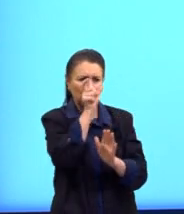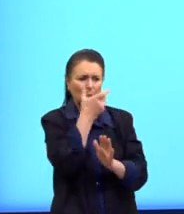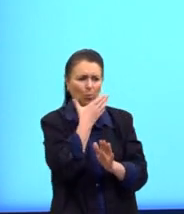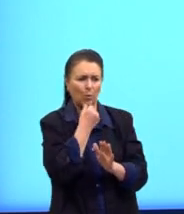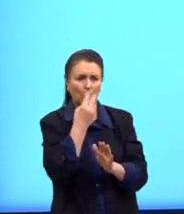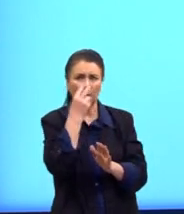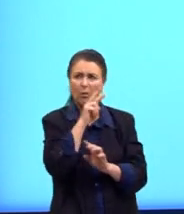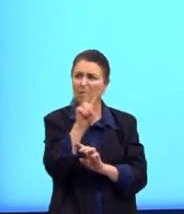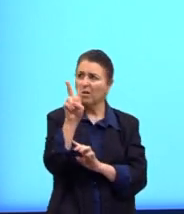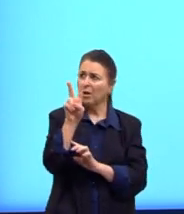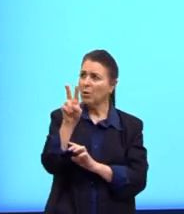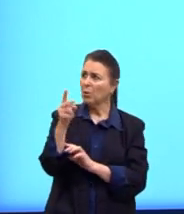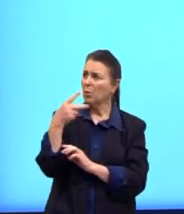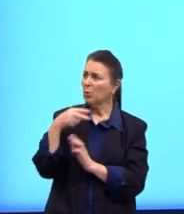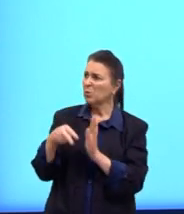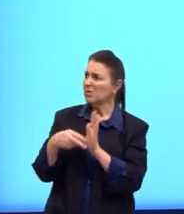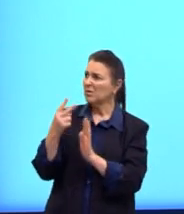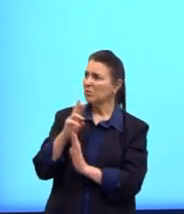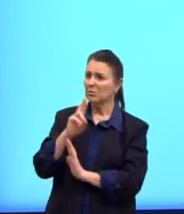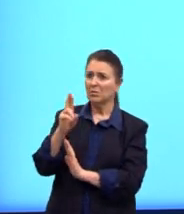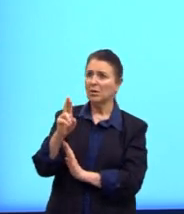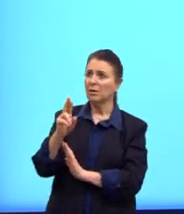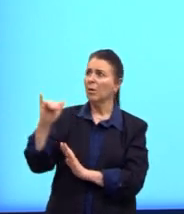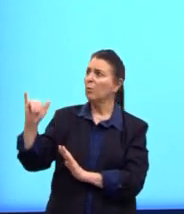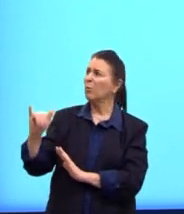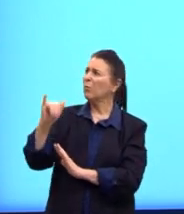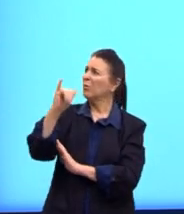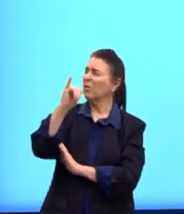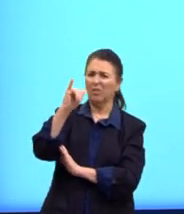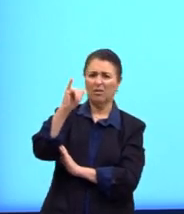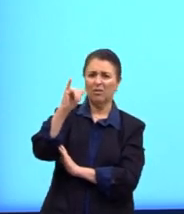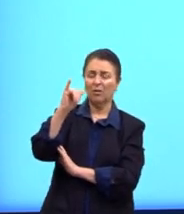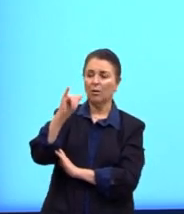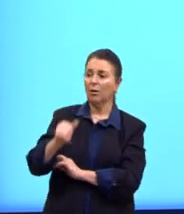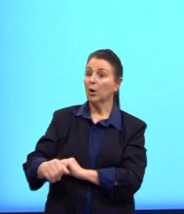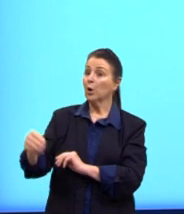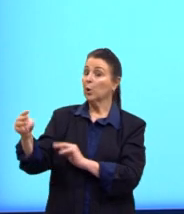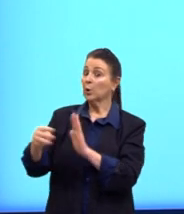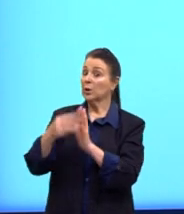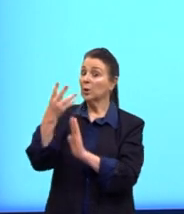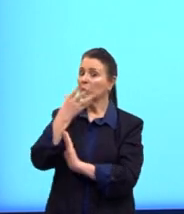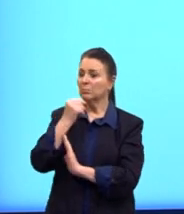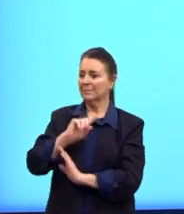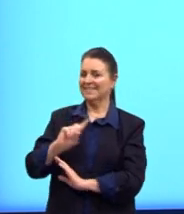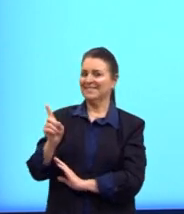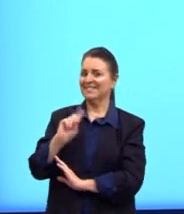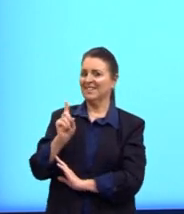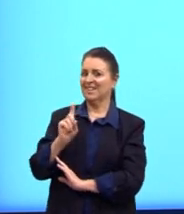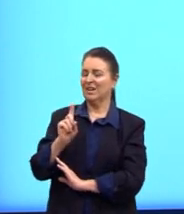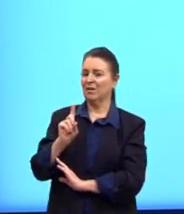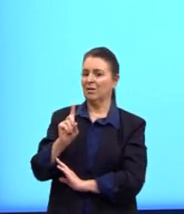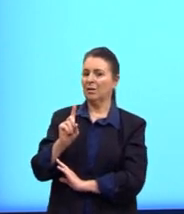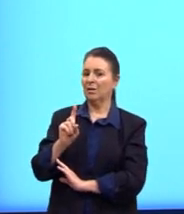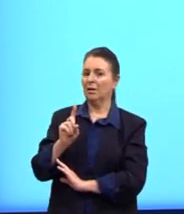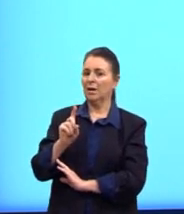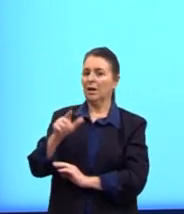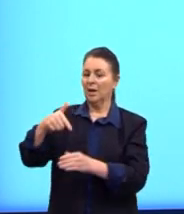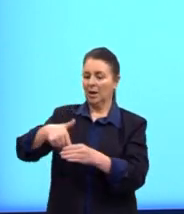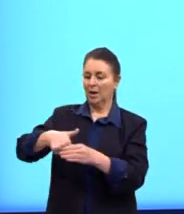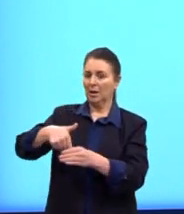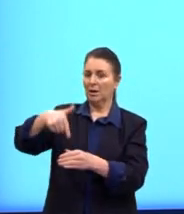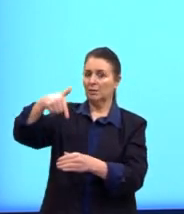um segundo homem olhando para o céu é um avião e o terceiro diz não é a gasolina